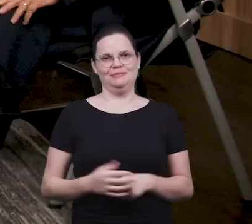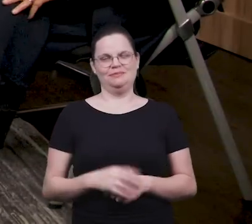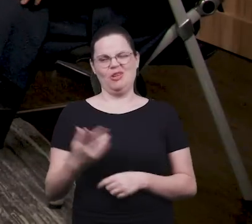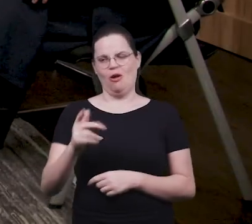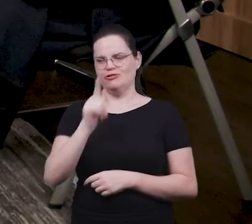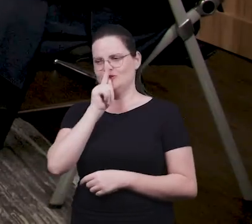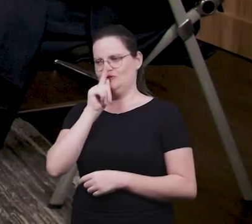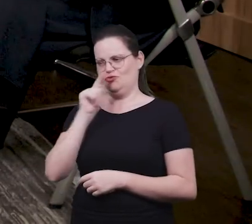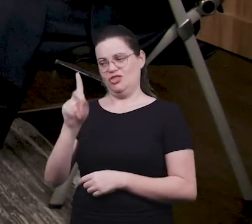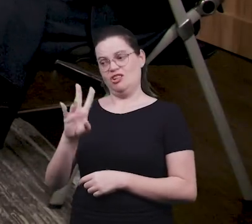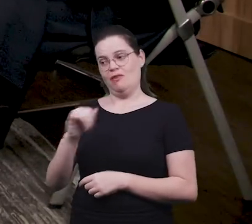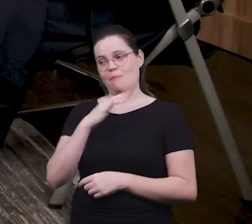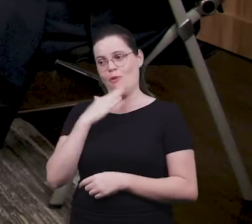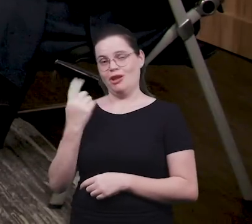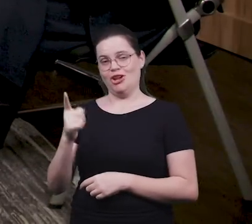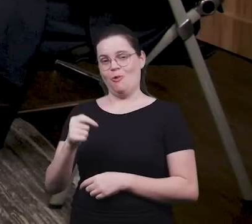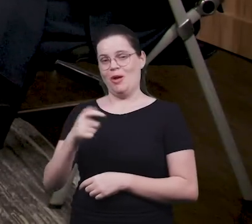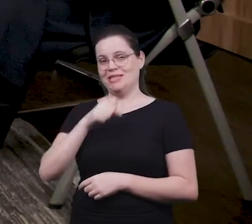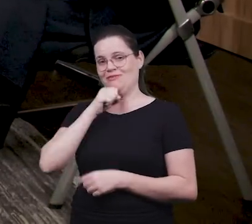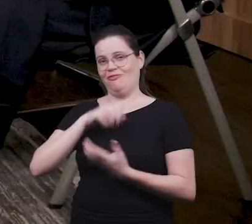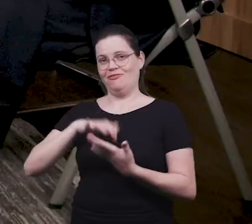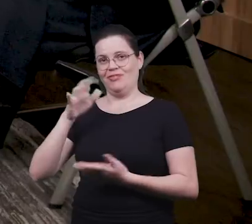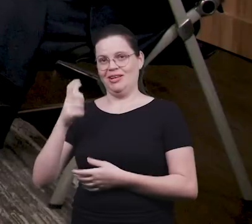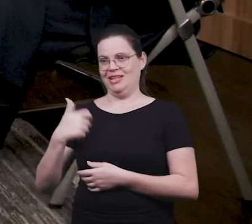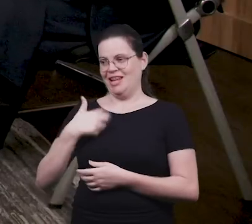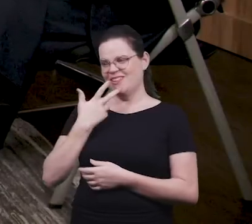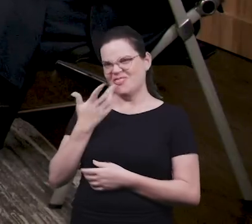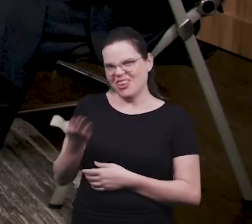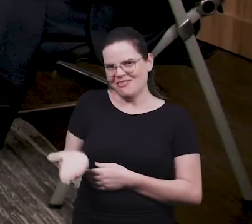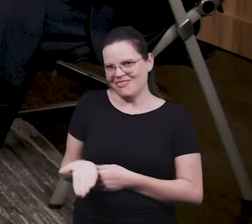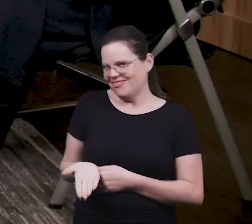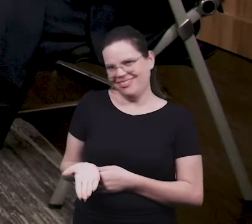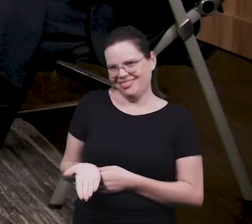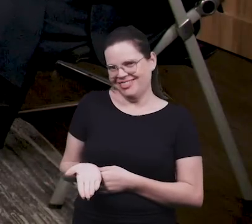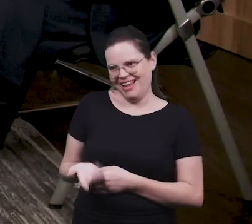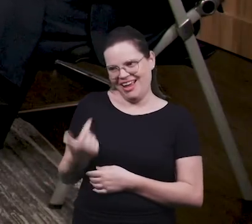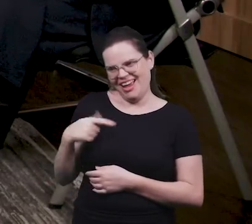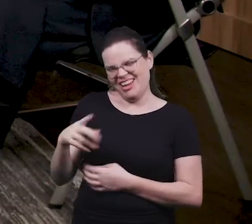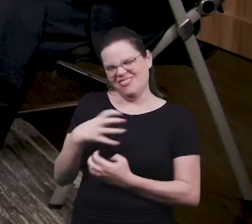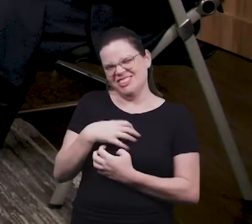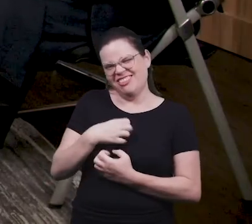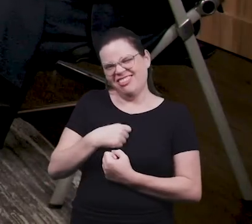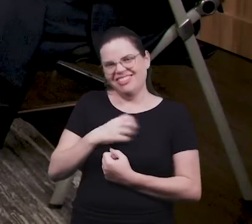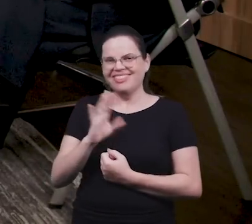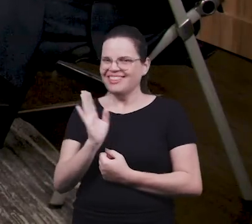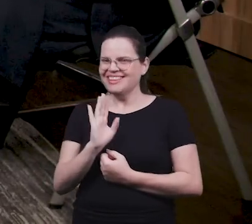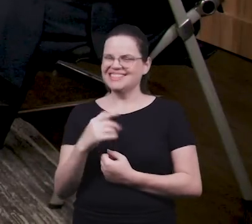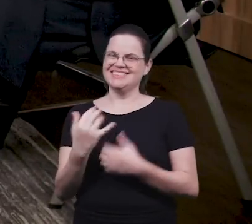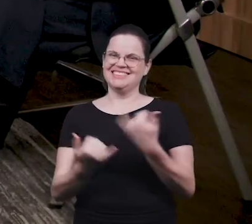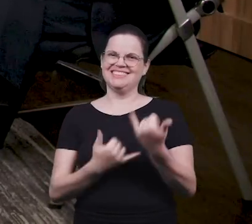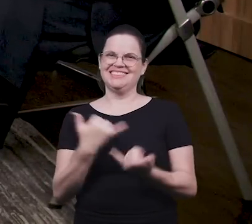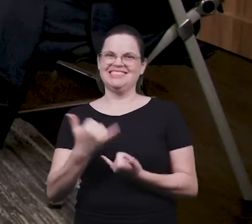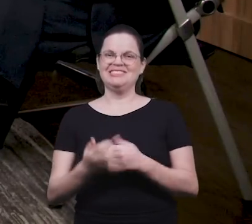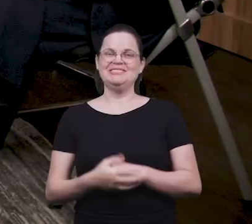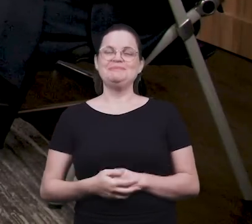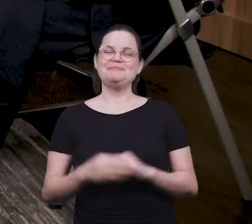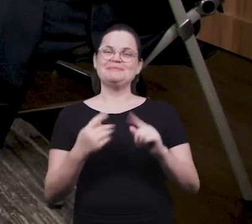Eu não vou falar um negócio desse aqui, porque também vou ofendê-lo, né? Mas vejam só, então,